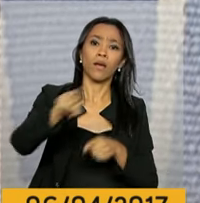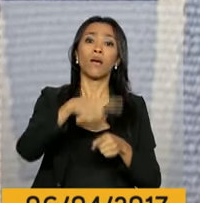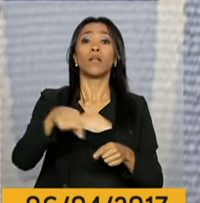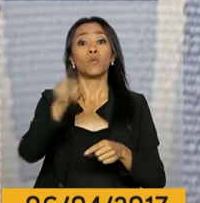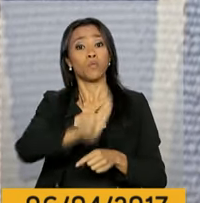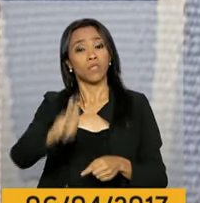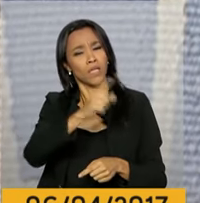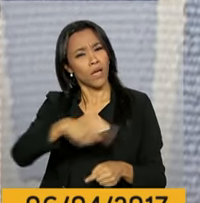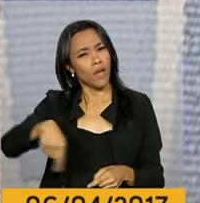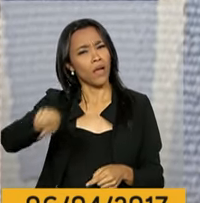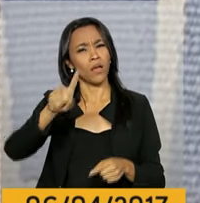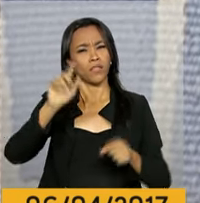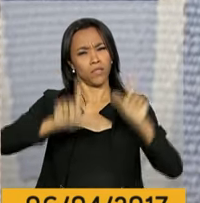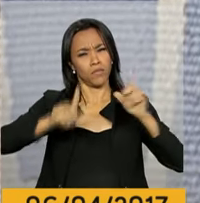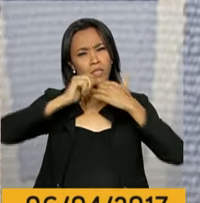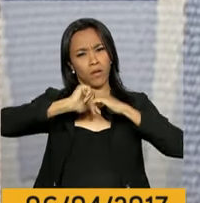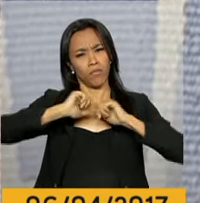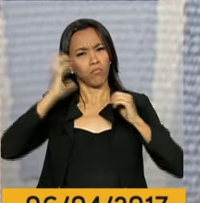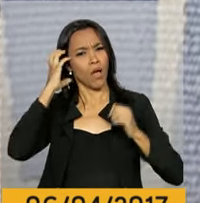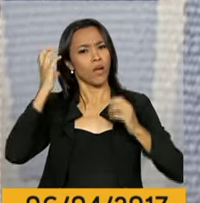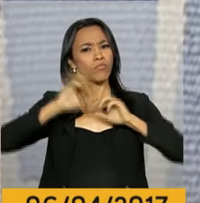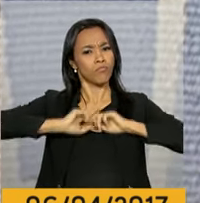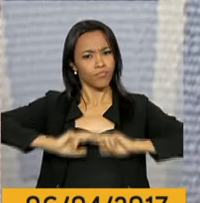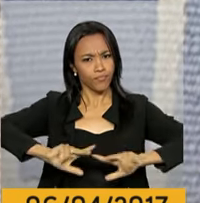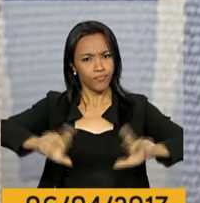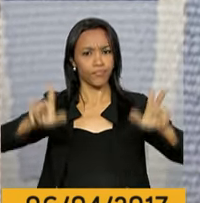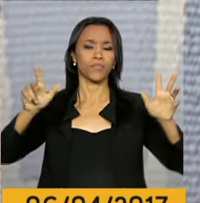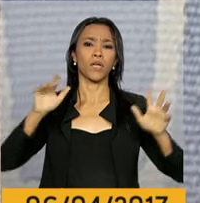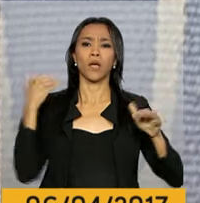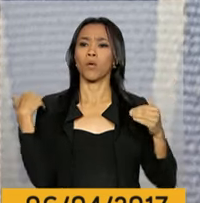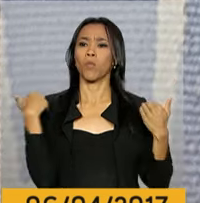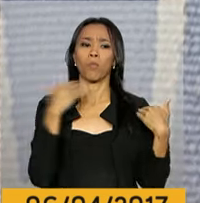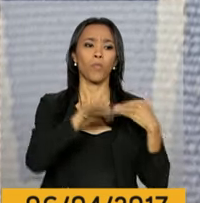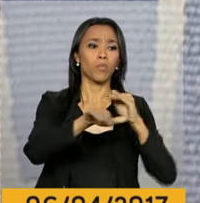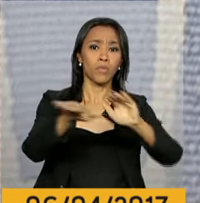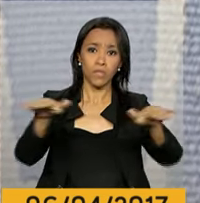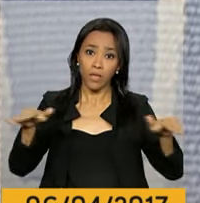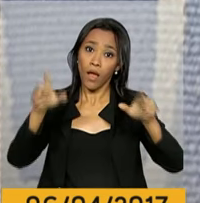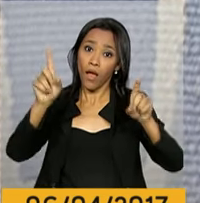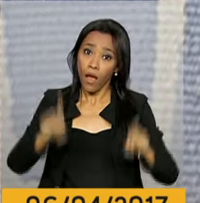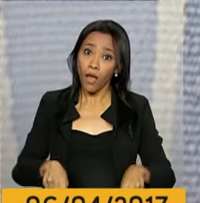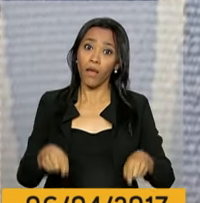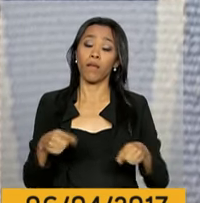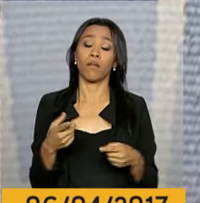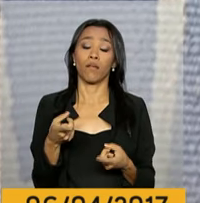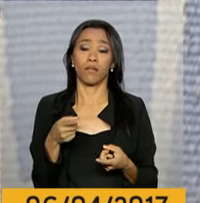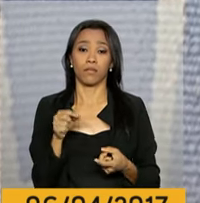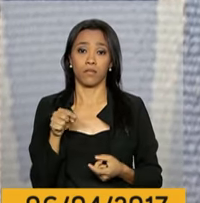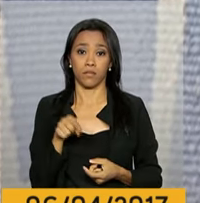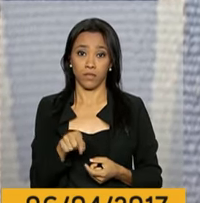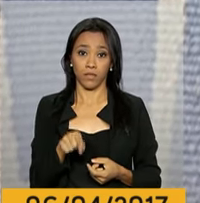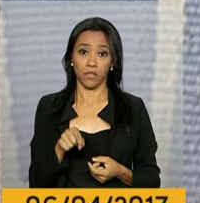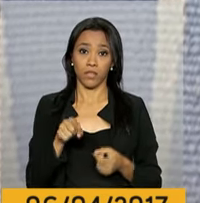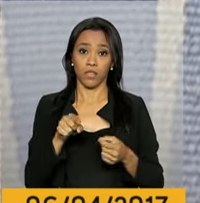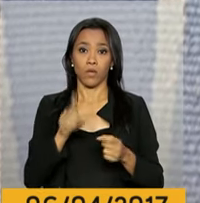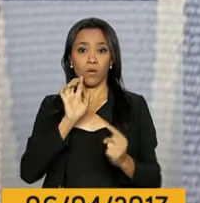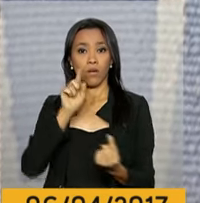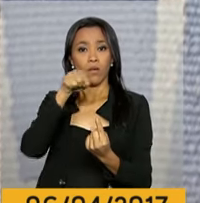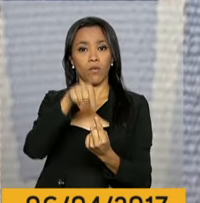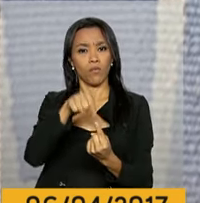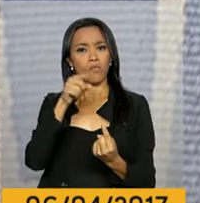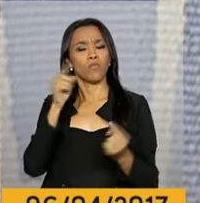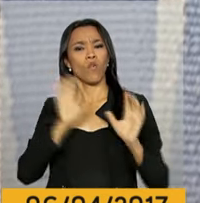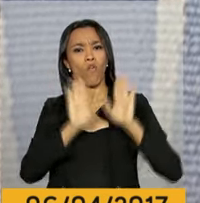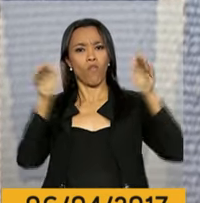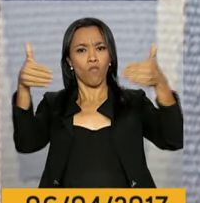comunicação. Mobilizar esses atores mundo afora é um dos méritos maiores do Foro Global da